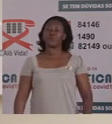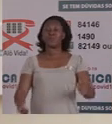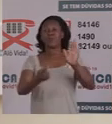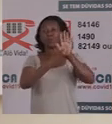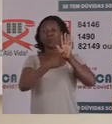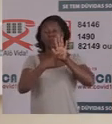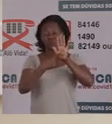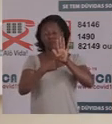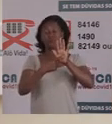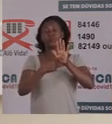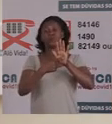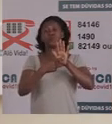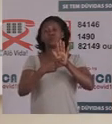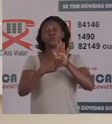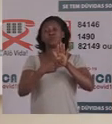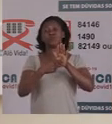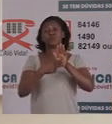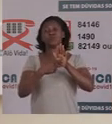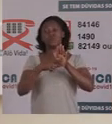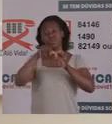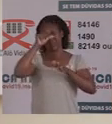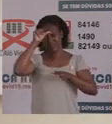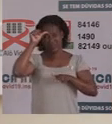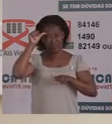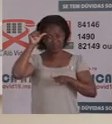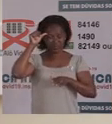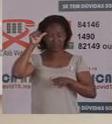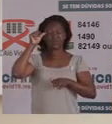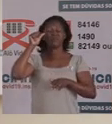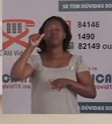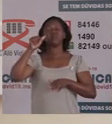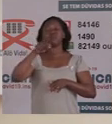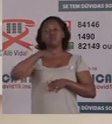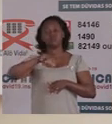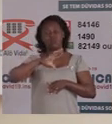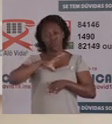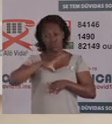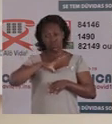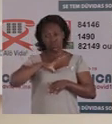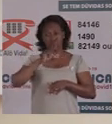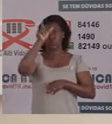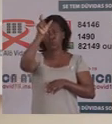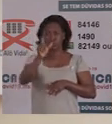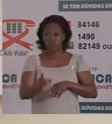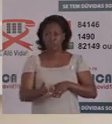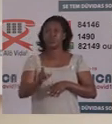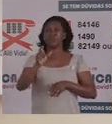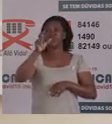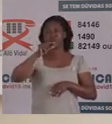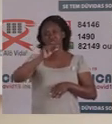Aqui, este slide é um pouco mais complicado. Nós aqui temos dois tipos de barra e temos uma